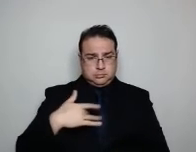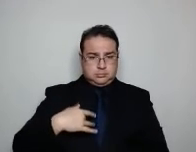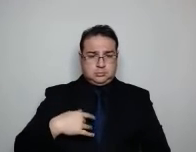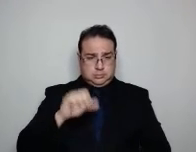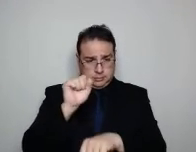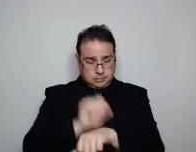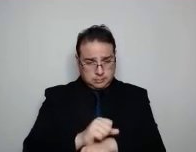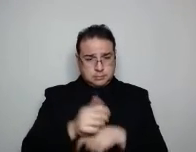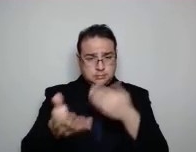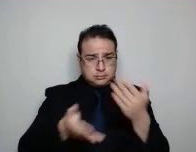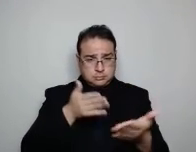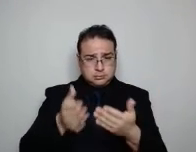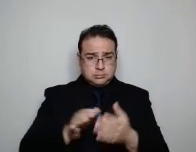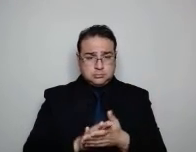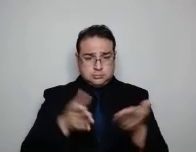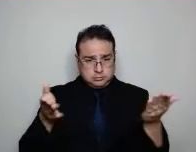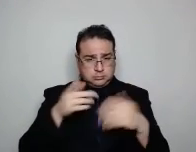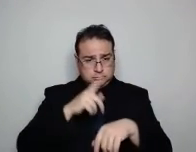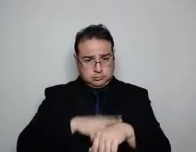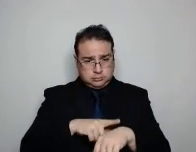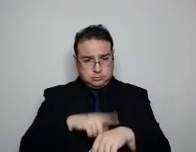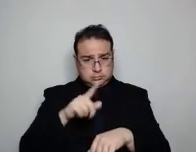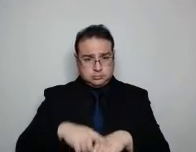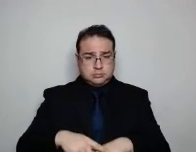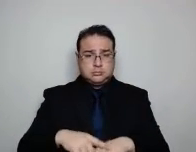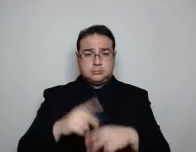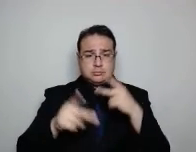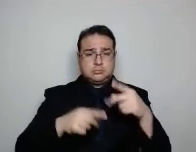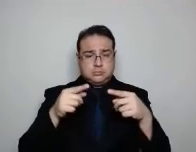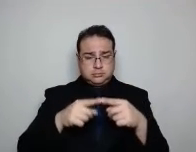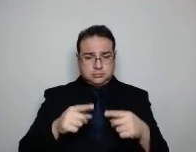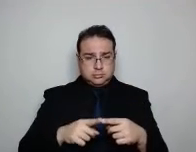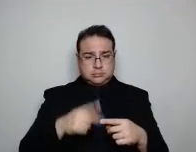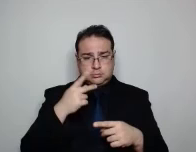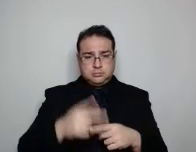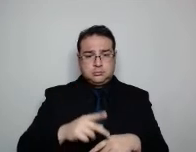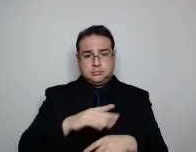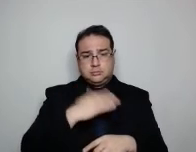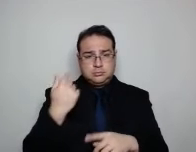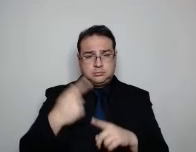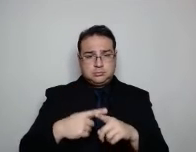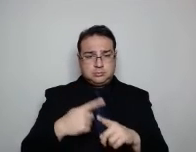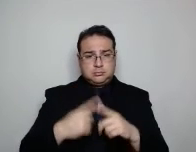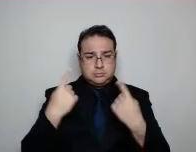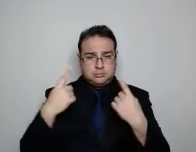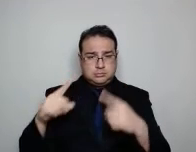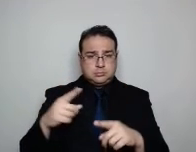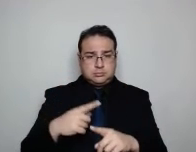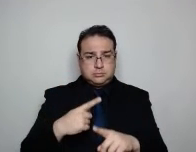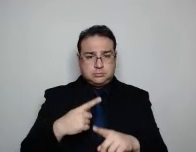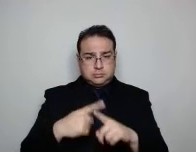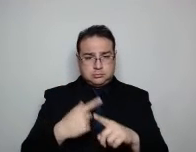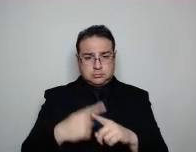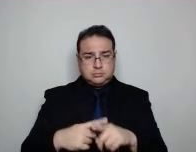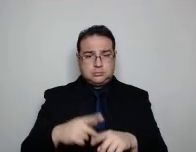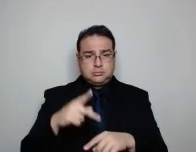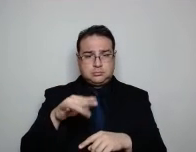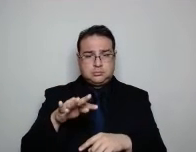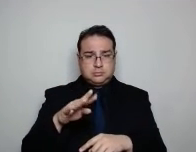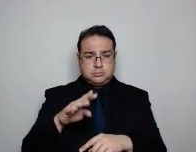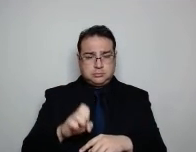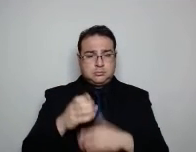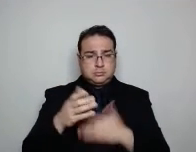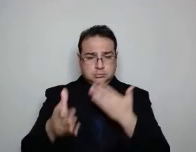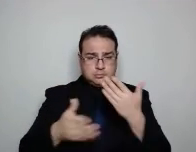tratamento, nesse momento, é declarar uma sentença de morte contra a parte. porque a parte vem um tratamento que ele não pode ser interrompido